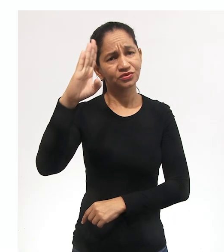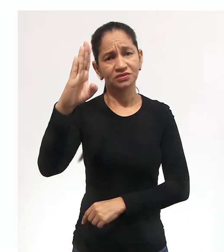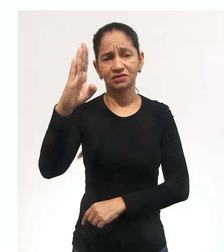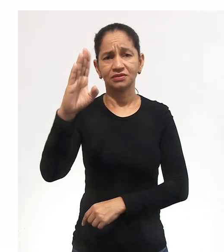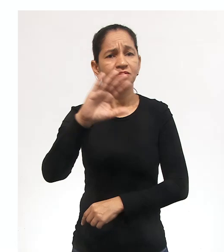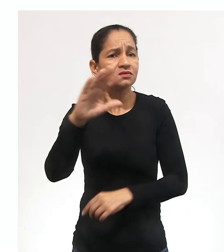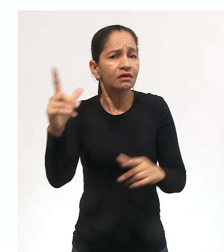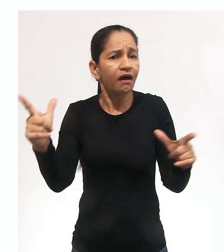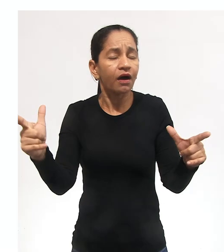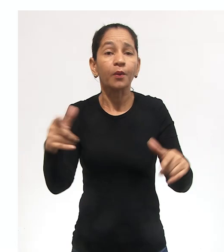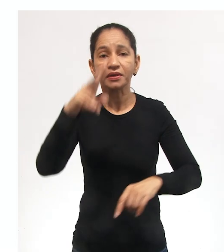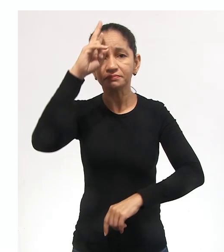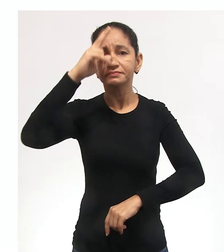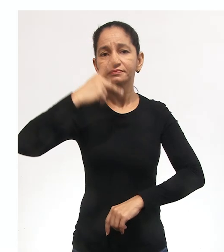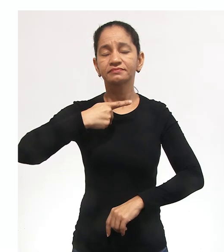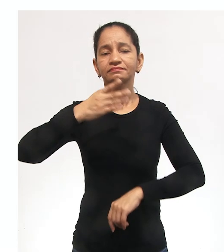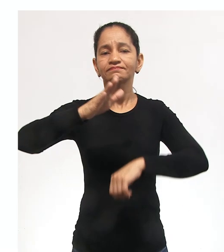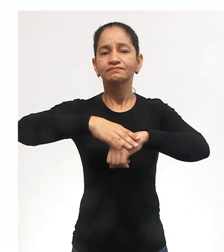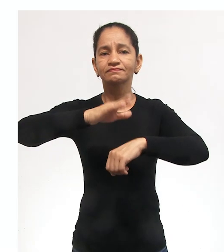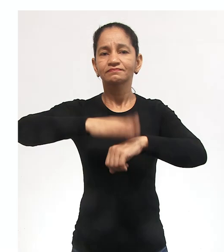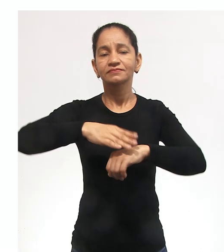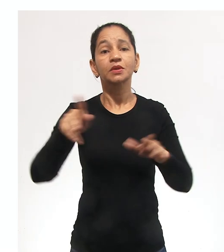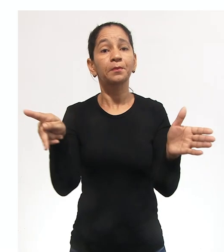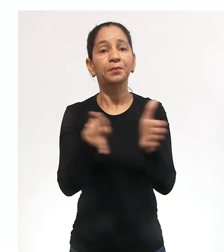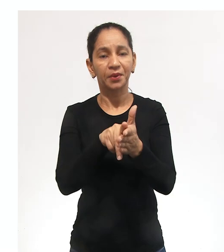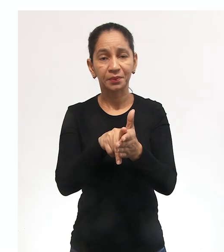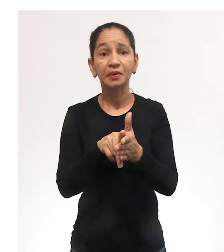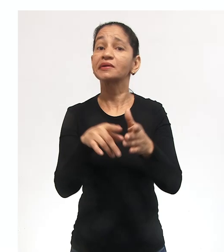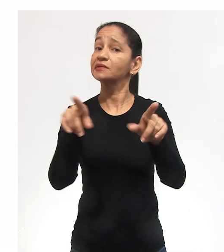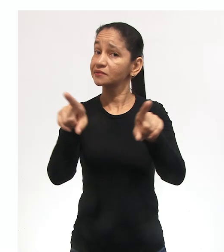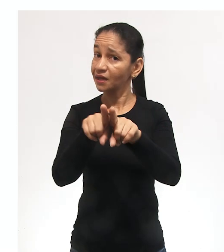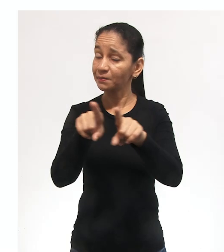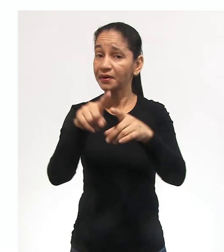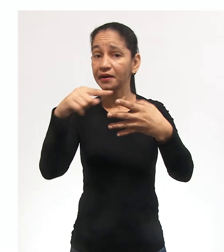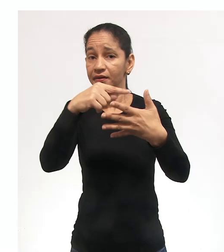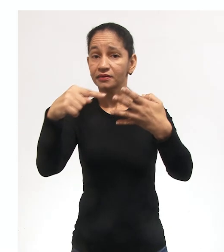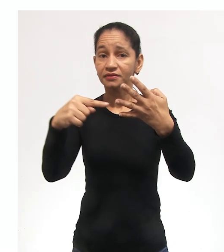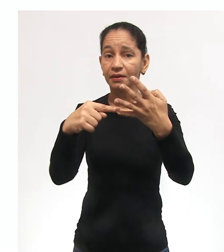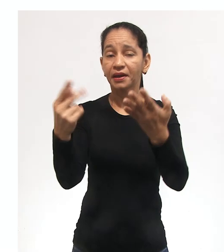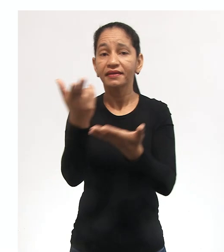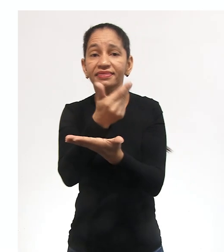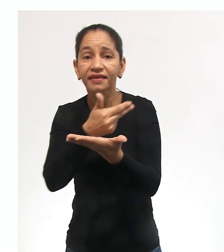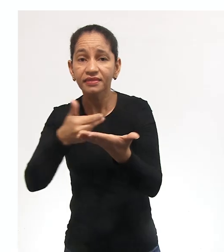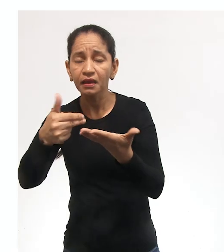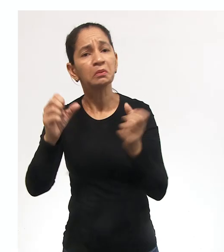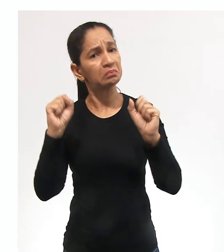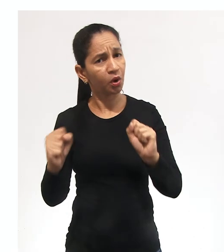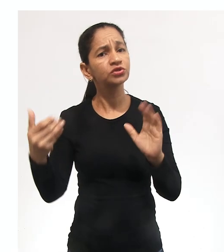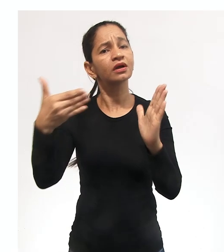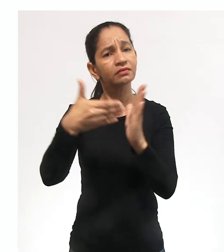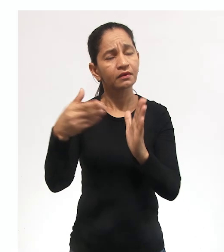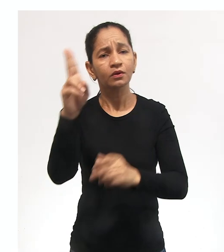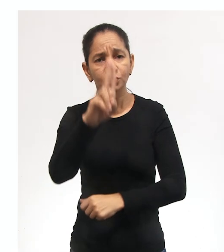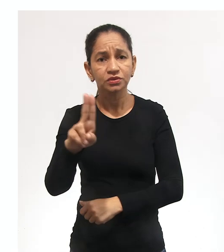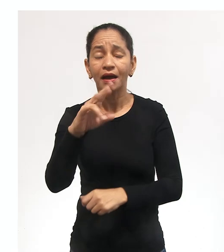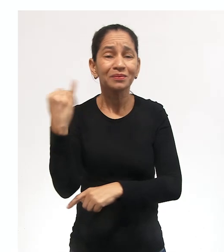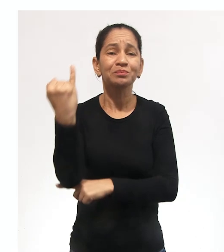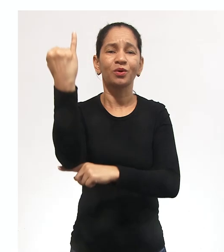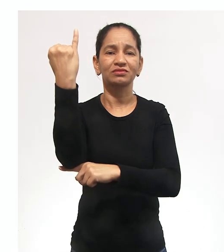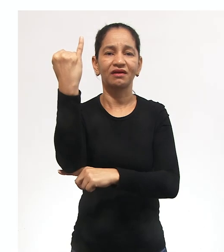e a autoavaliação e até mesmo a estratégia de desenho. Quando